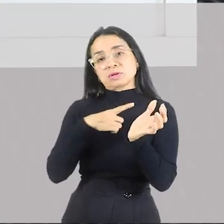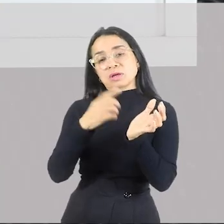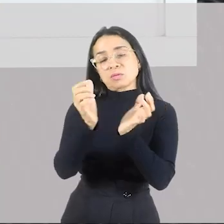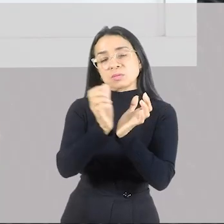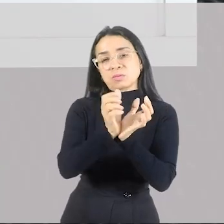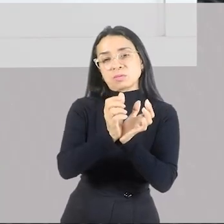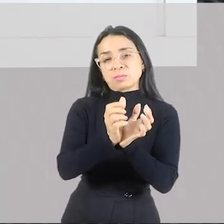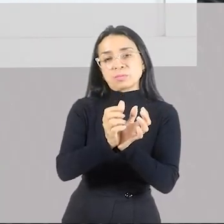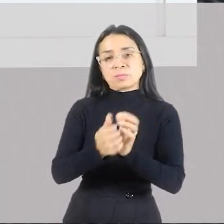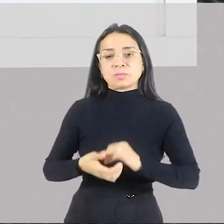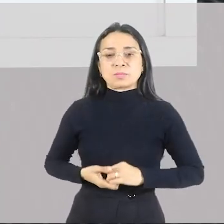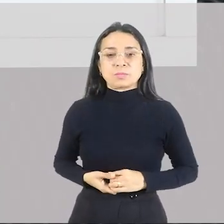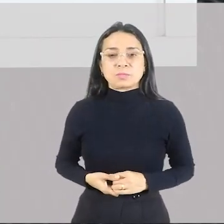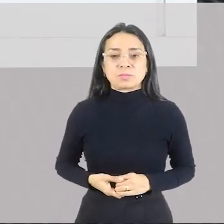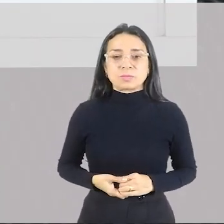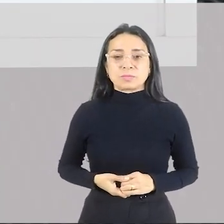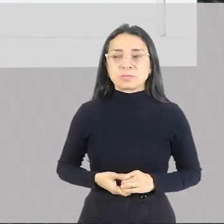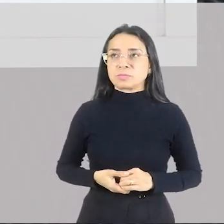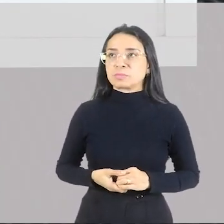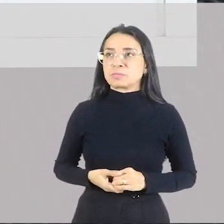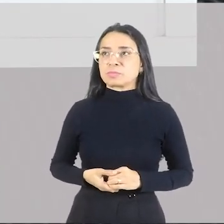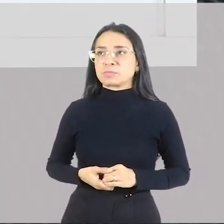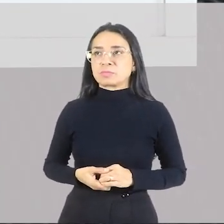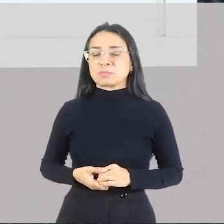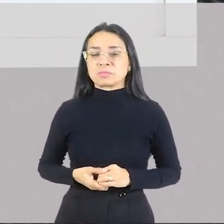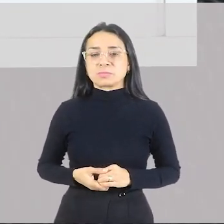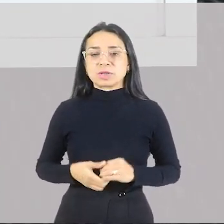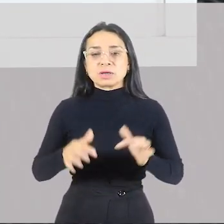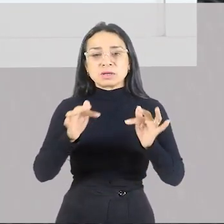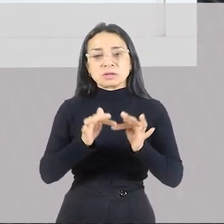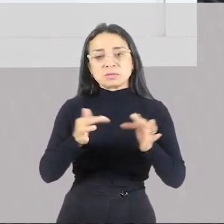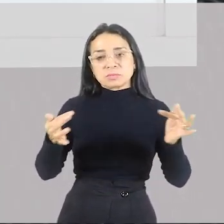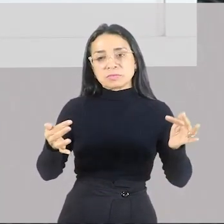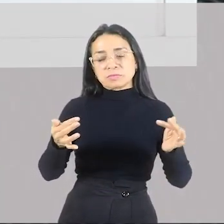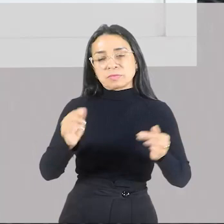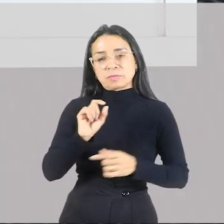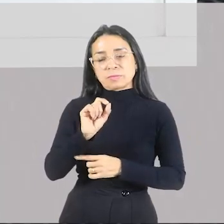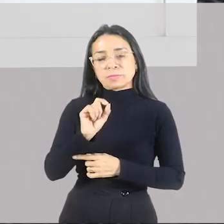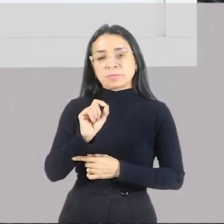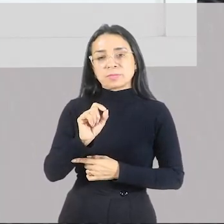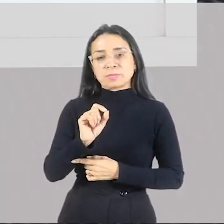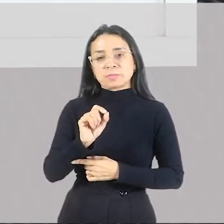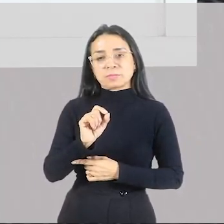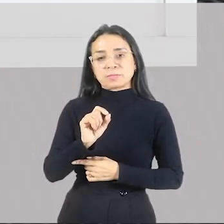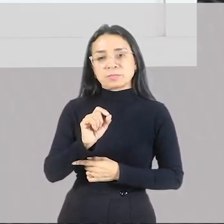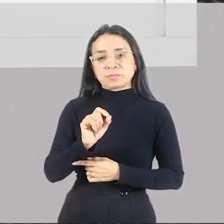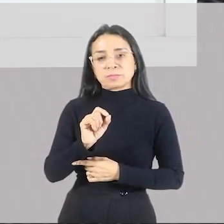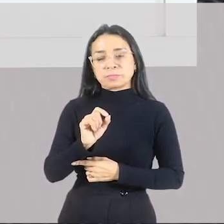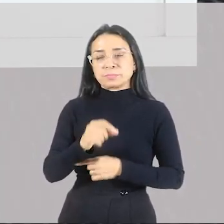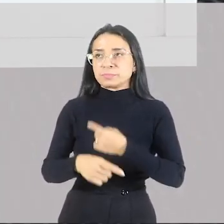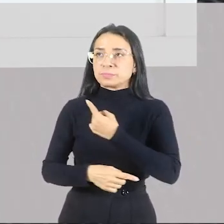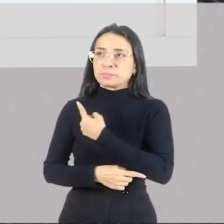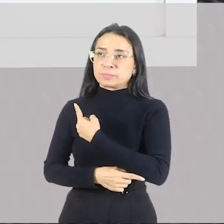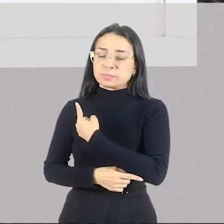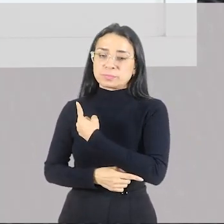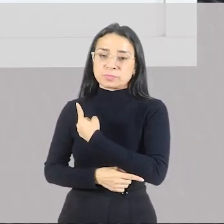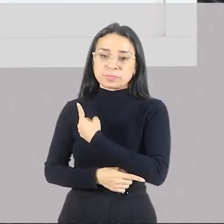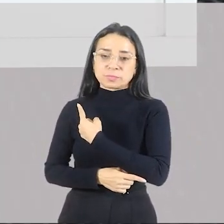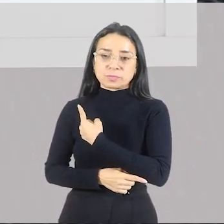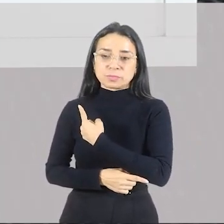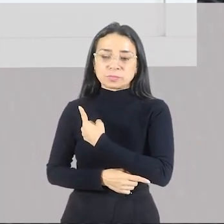PAP, certo? Para resolver isso aqui, existe uma formulazinha que é a seguinte, é o N fatorial